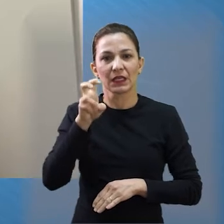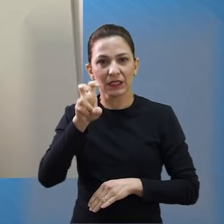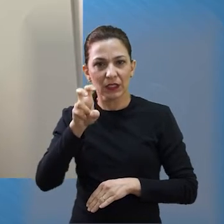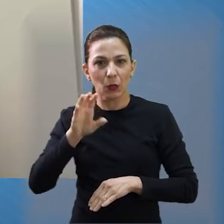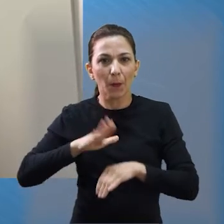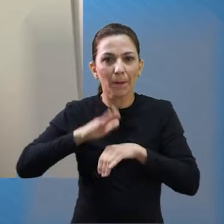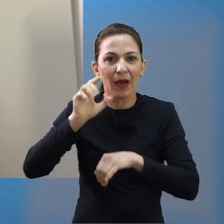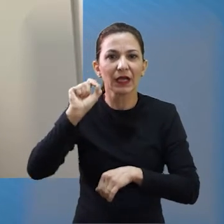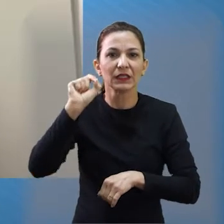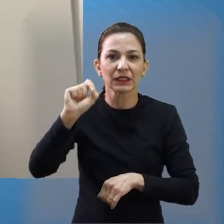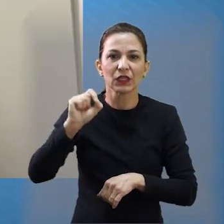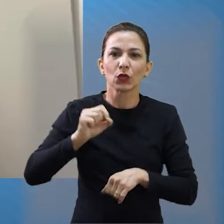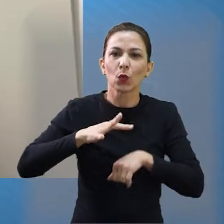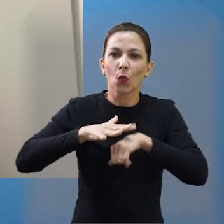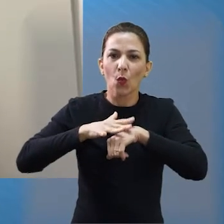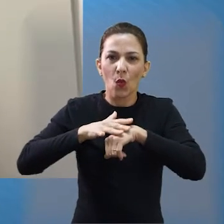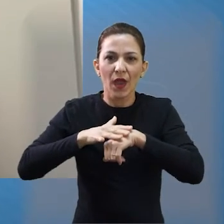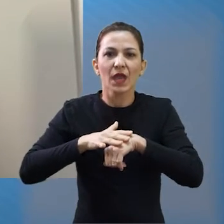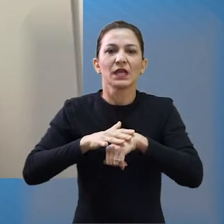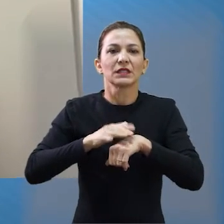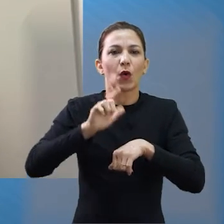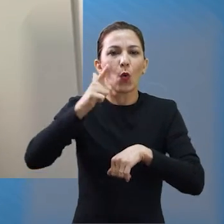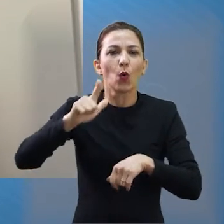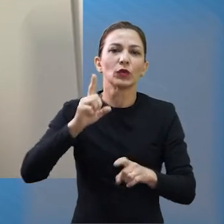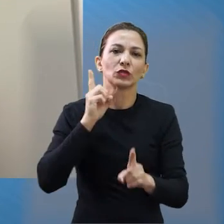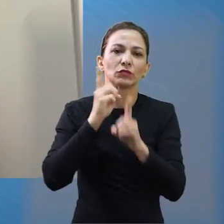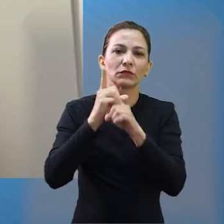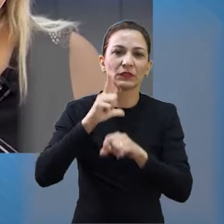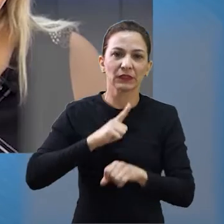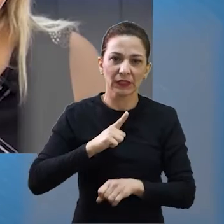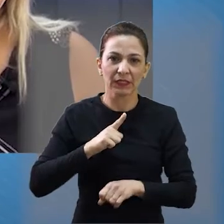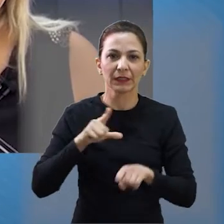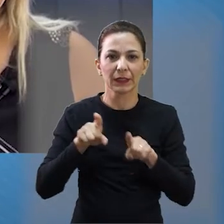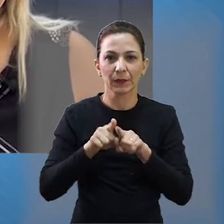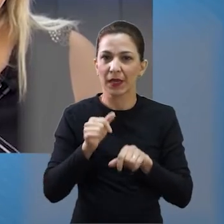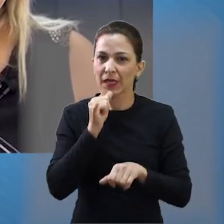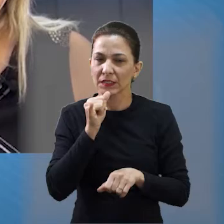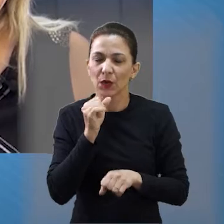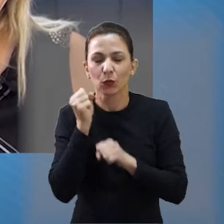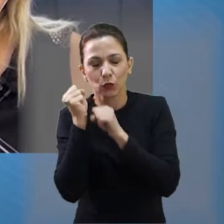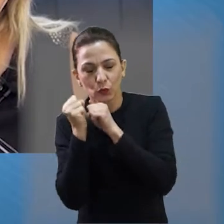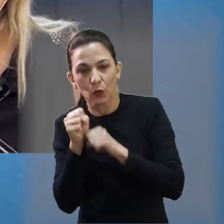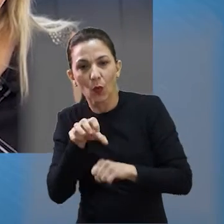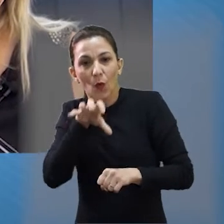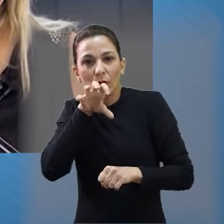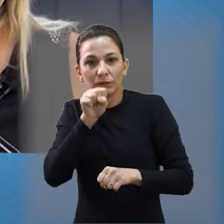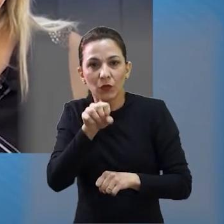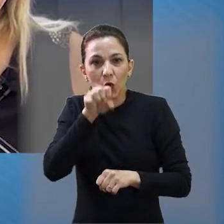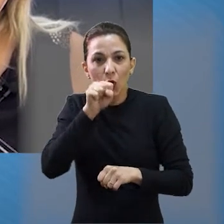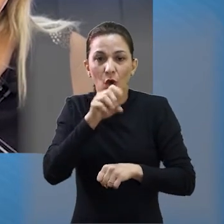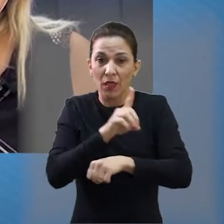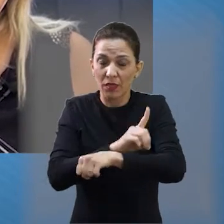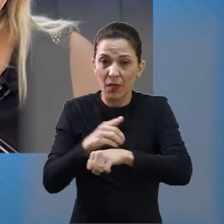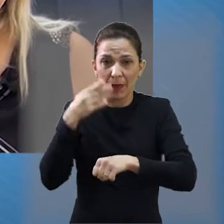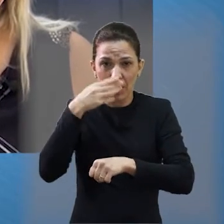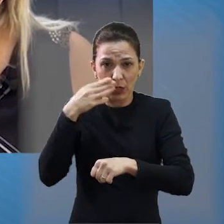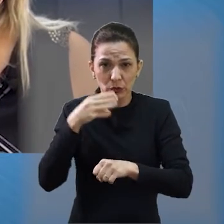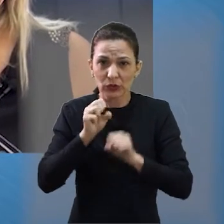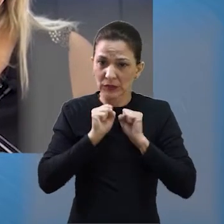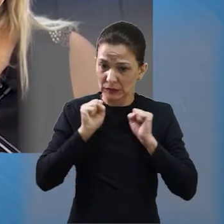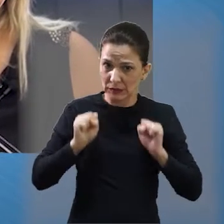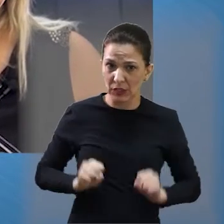IMC acima de 35, mas que já tenham comorbidades, uma apneia do sono grave, uma esteatohepatite